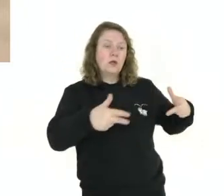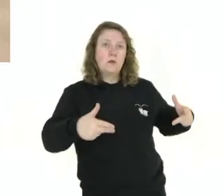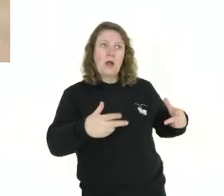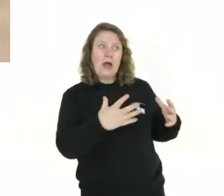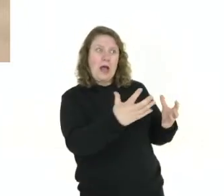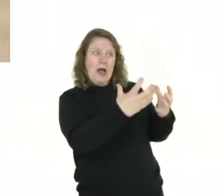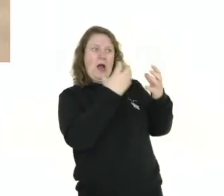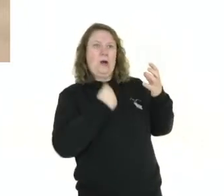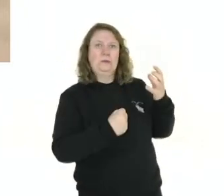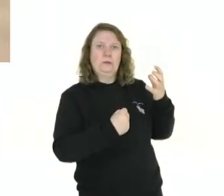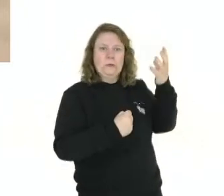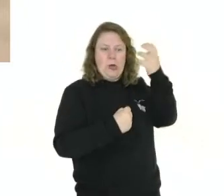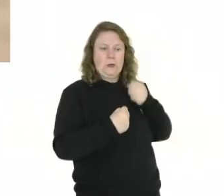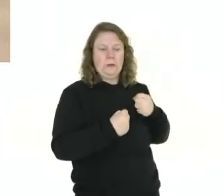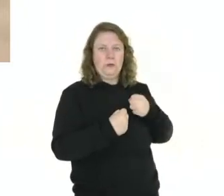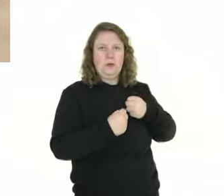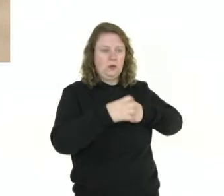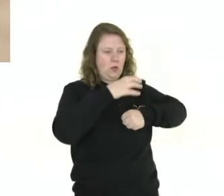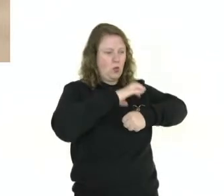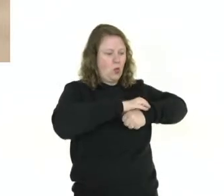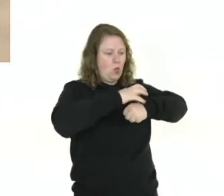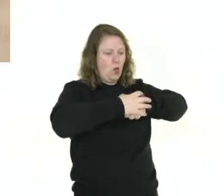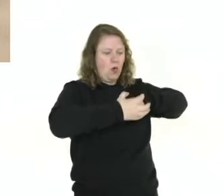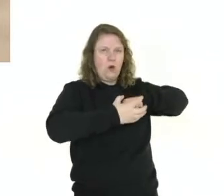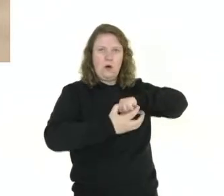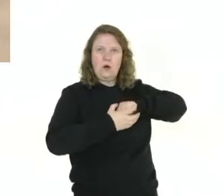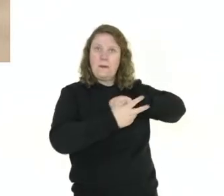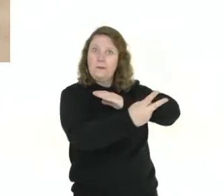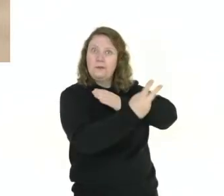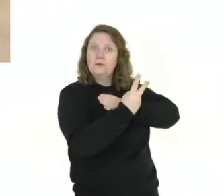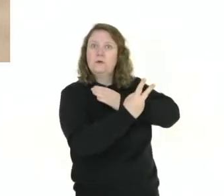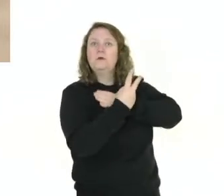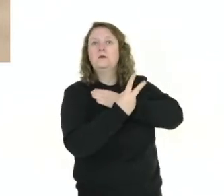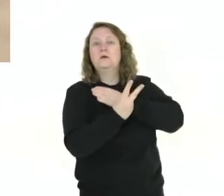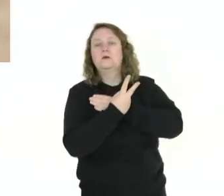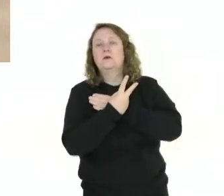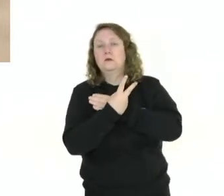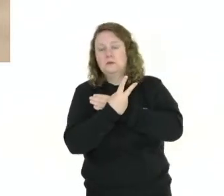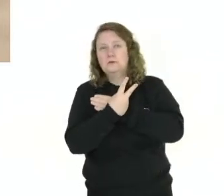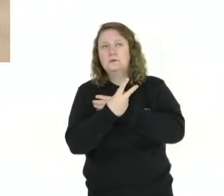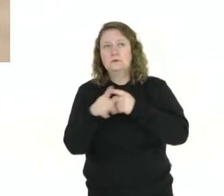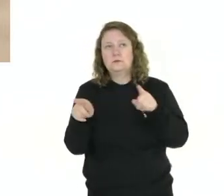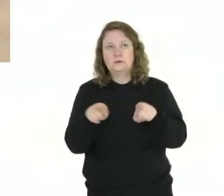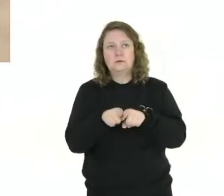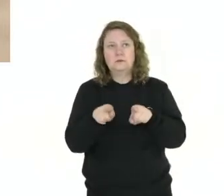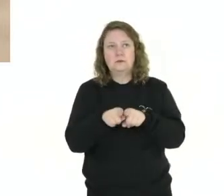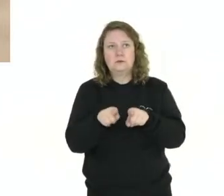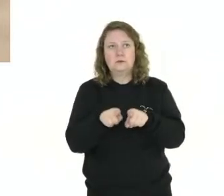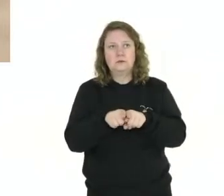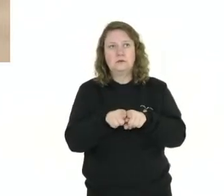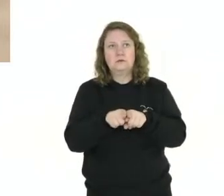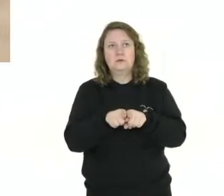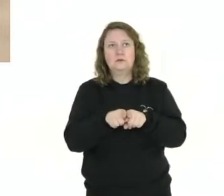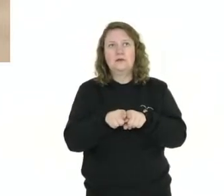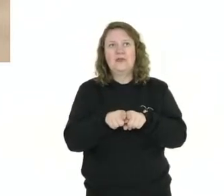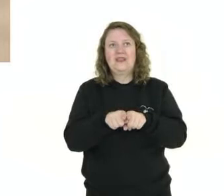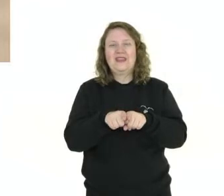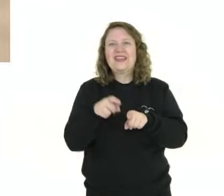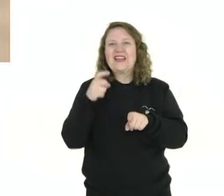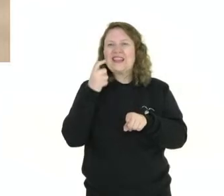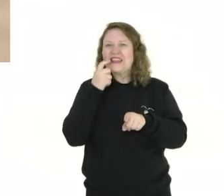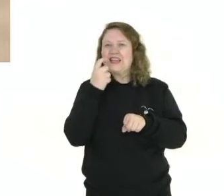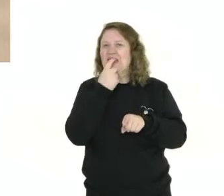né, desse casco aqui. Proteção, né? Também choques mecânicos. A ausência de dentes, gente, mas tem a presença